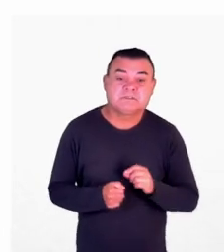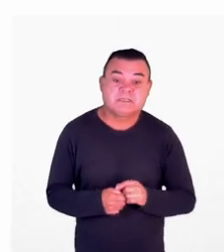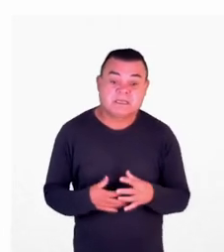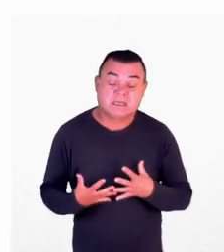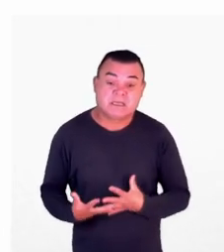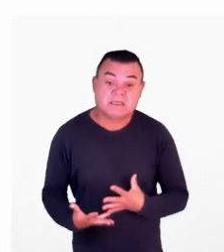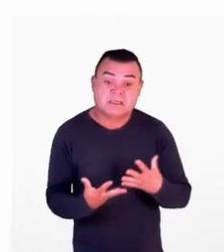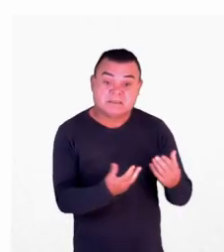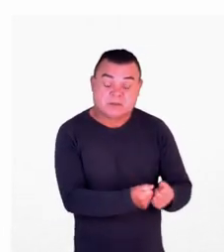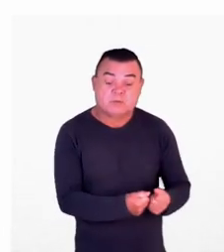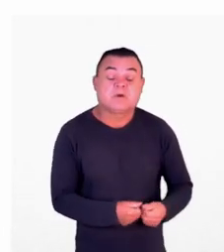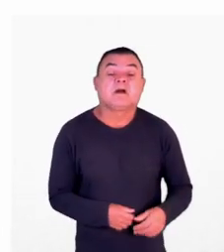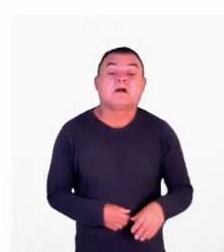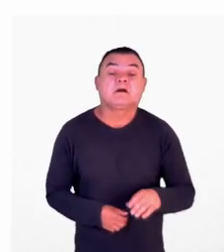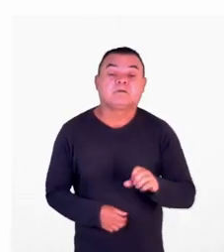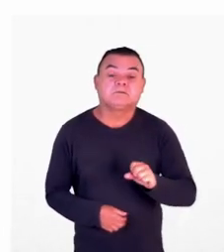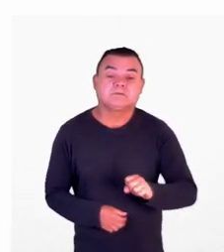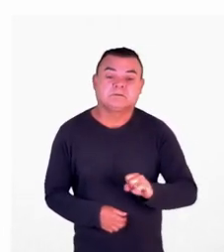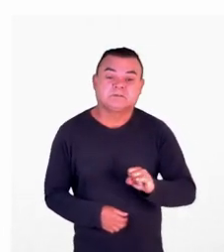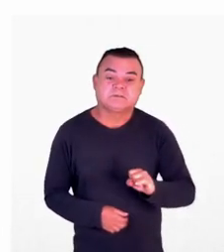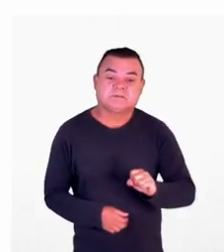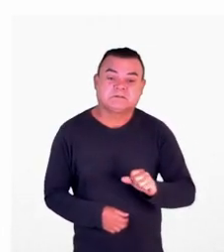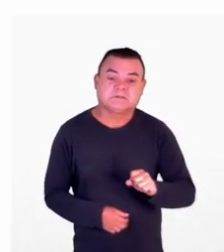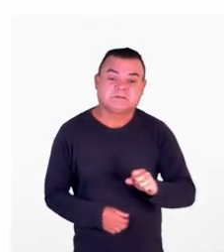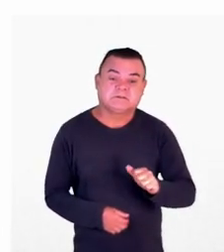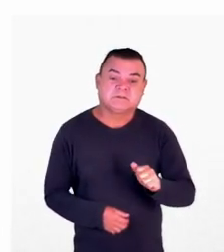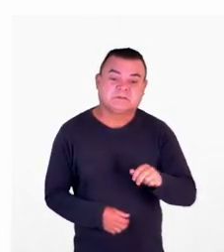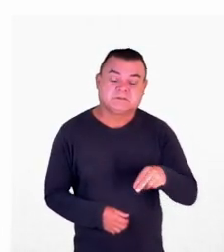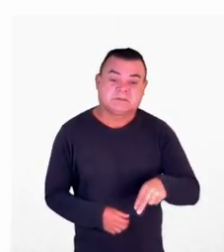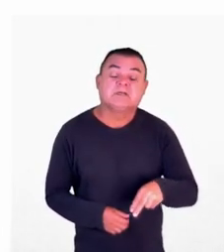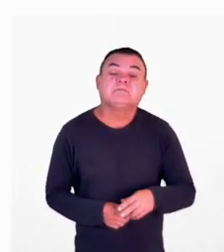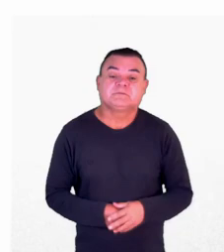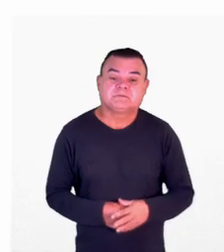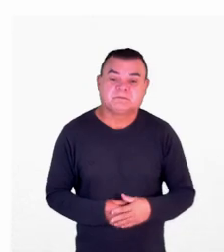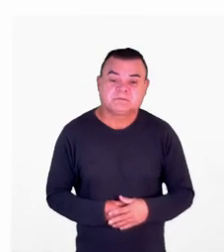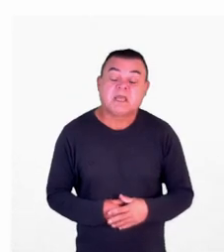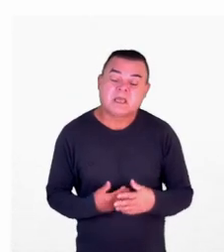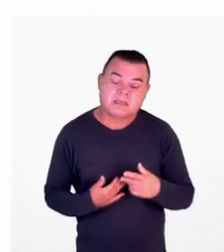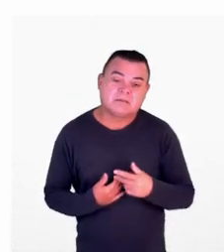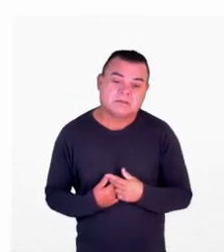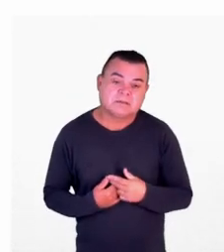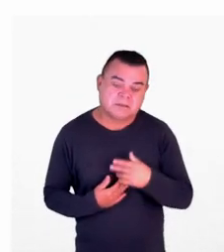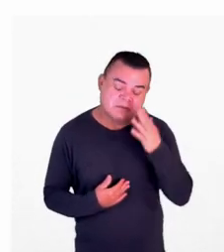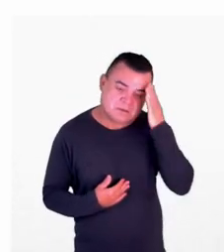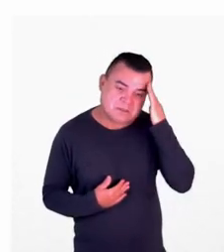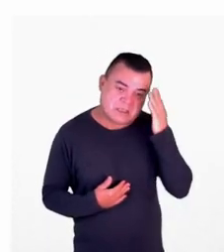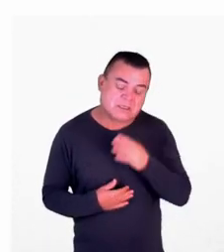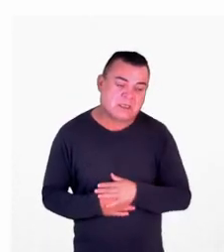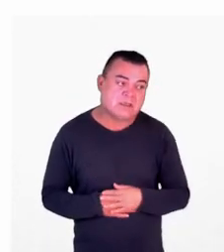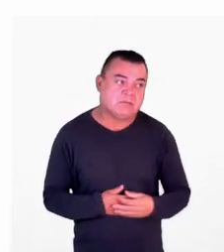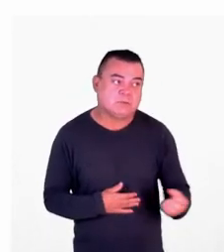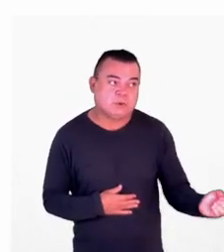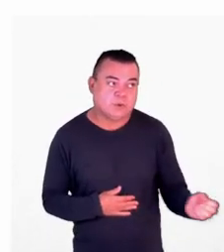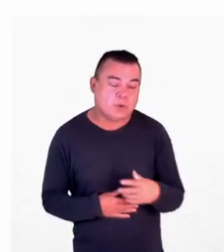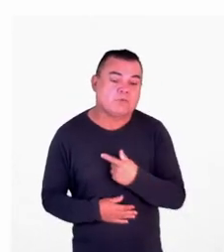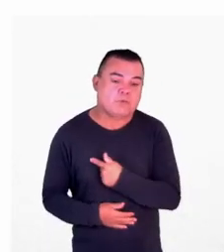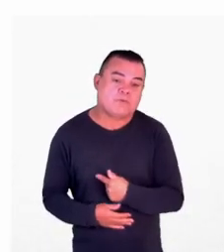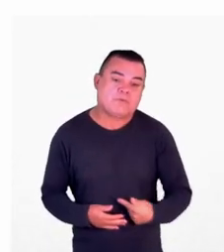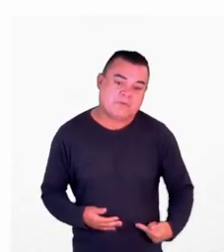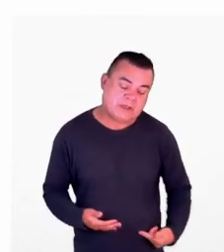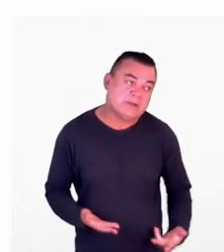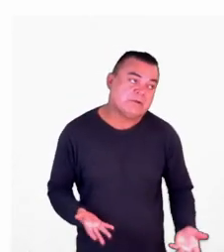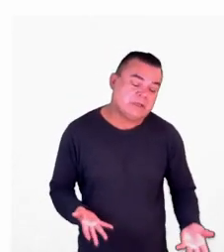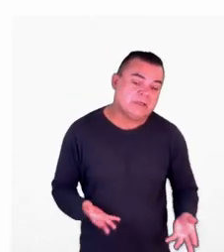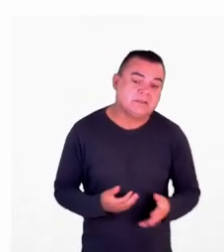ao cisan eh eu sei que é o novo governo eu acho que colocar como condicionante ao ao pa